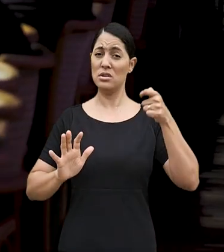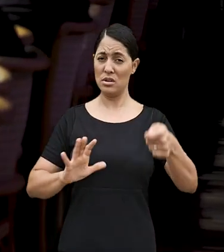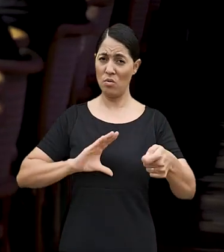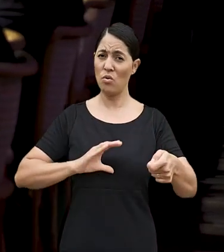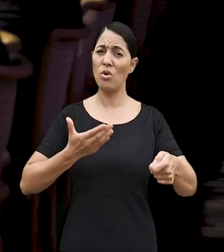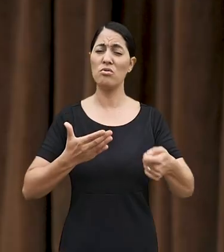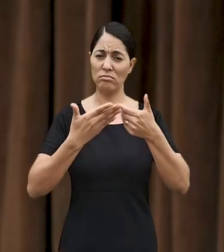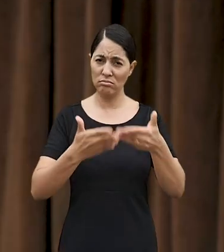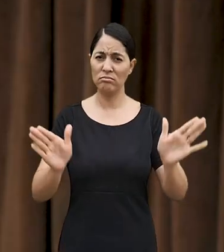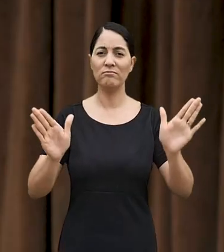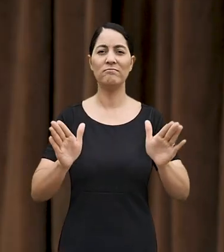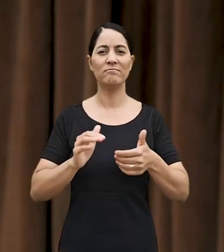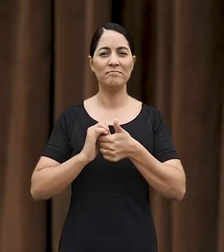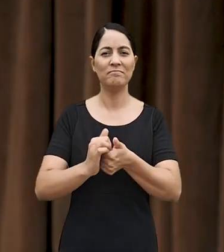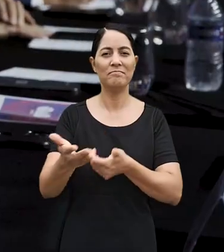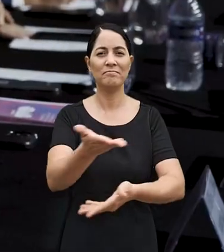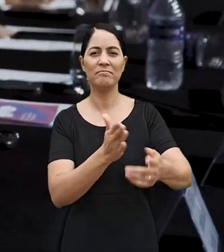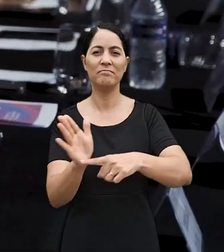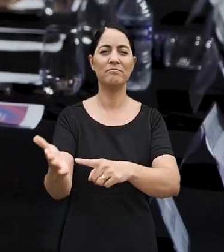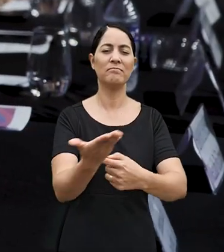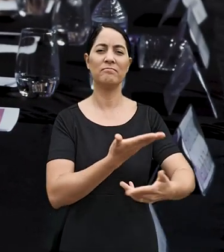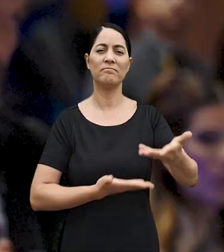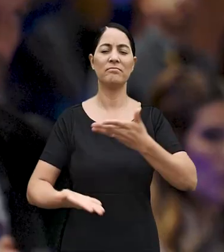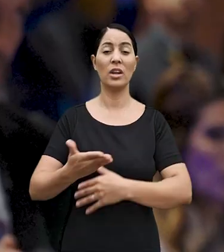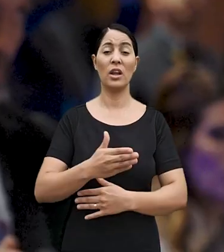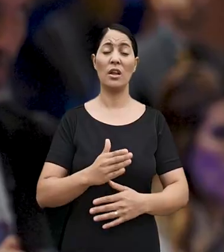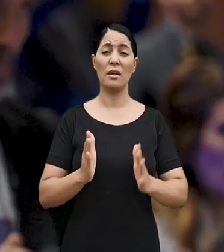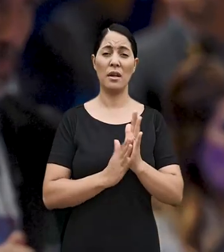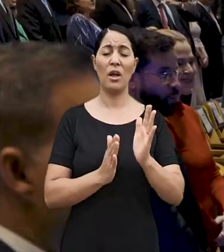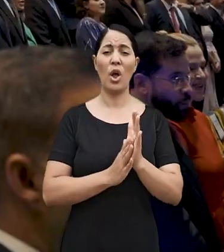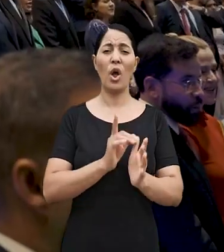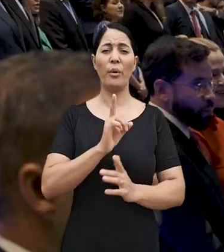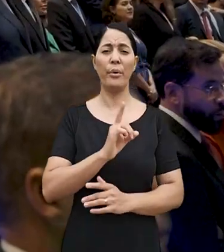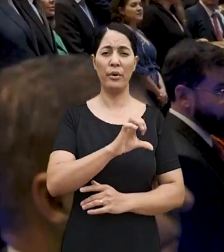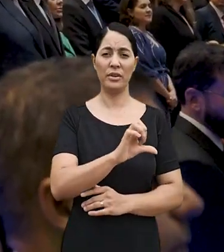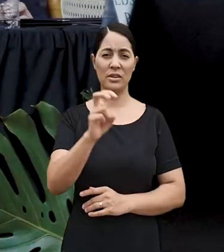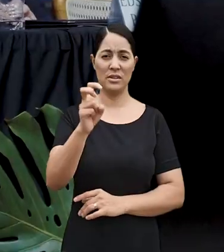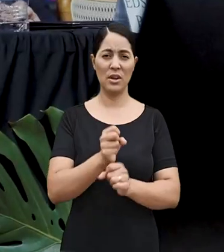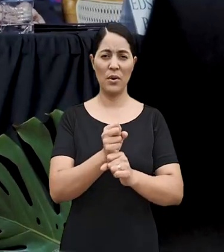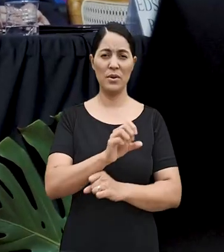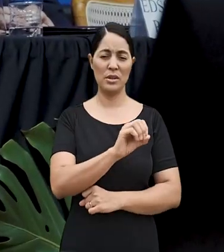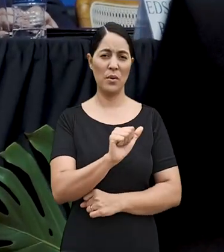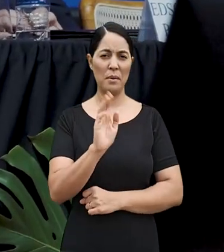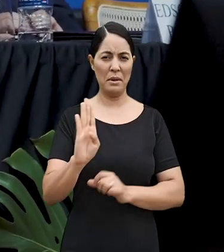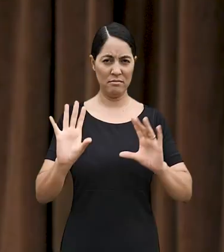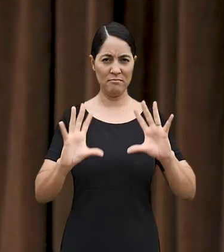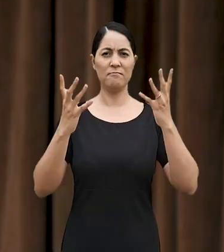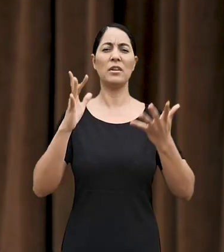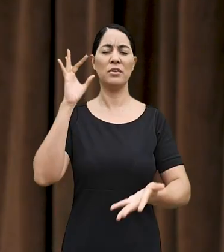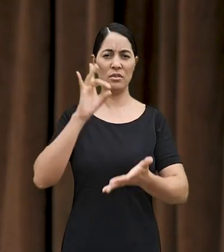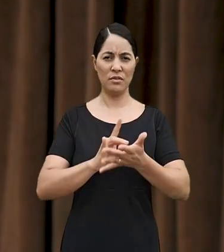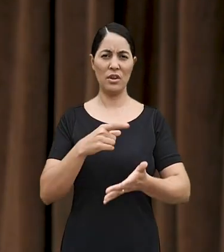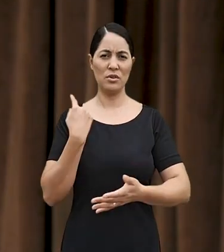portas abertas, de mãos estendidas. Que os 95 anos da OAB sejam celebrados como que de fato são